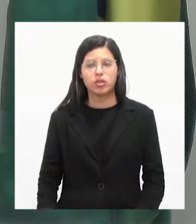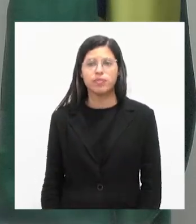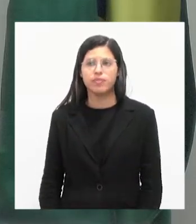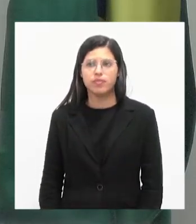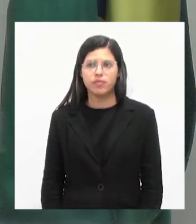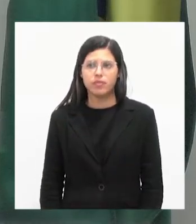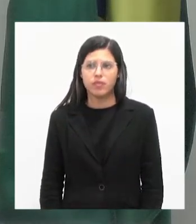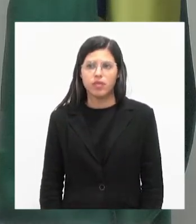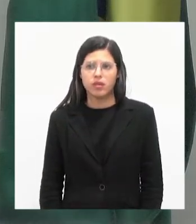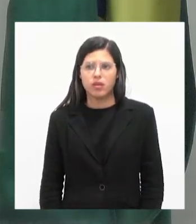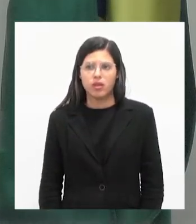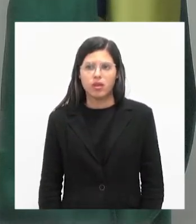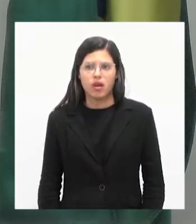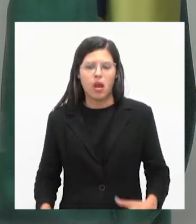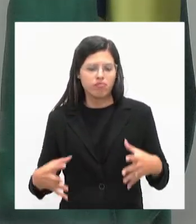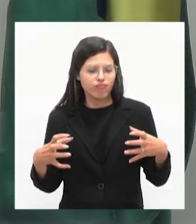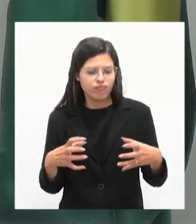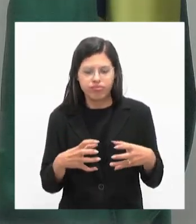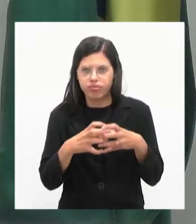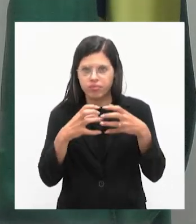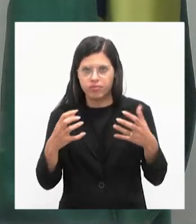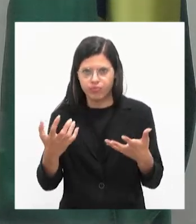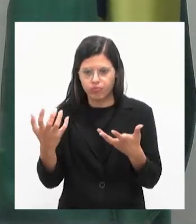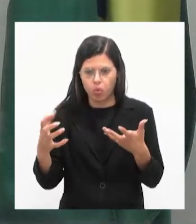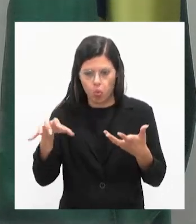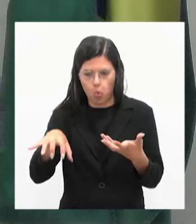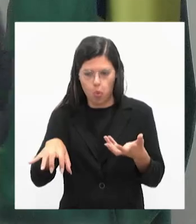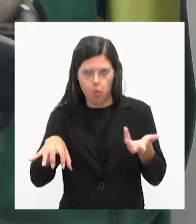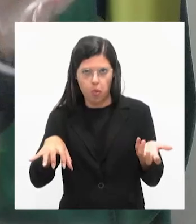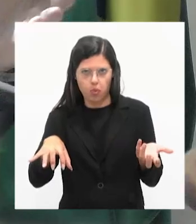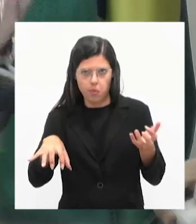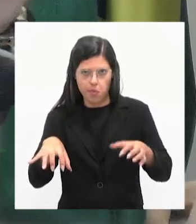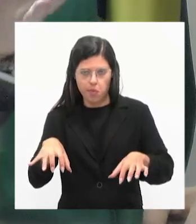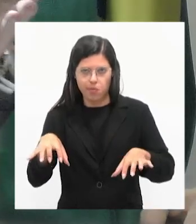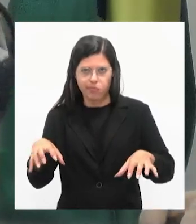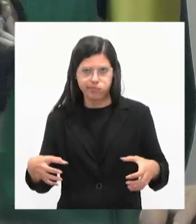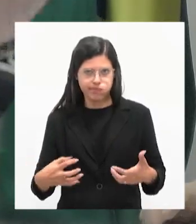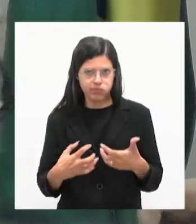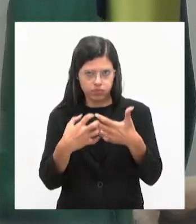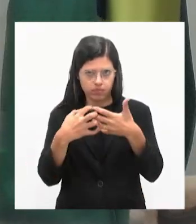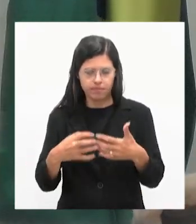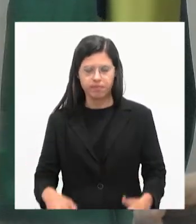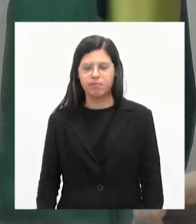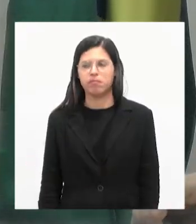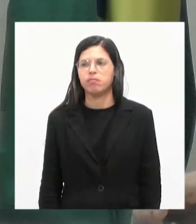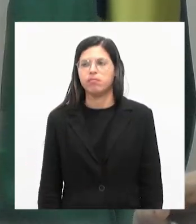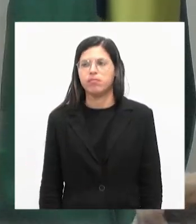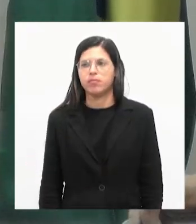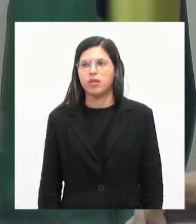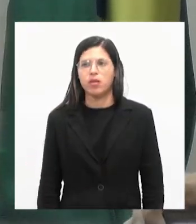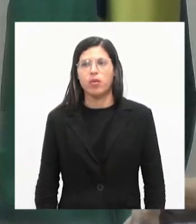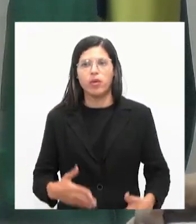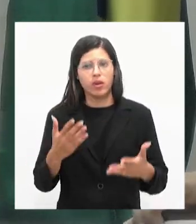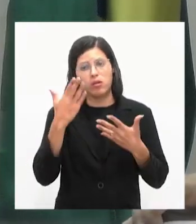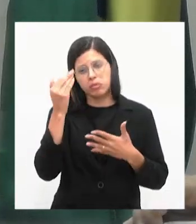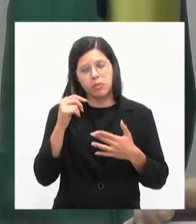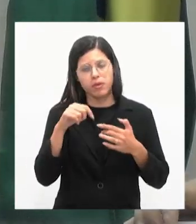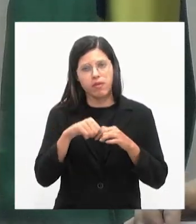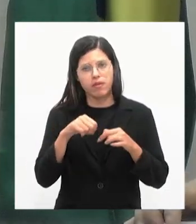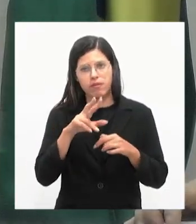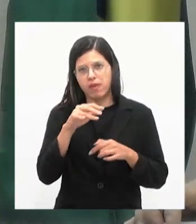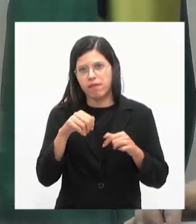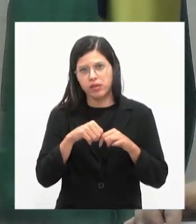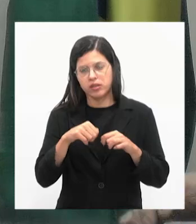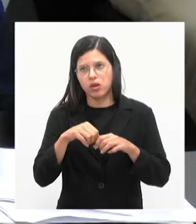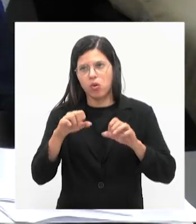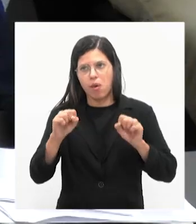Parque. A engrenagem não para. E aí, presidente, eu queria saber o que vai ser feito ali com aqueles carros e aquelas motos que estão ali no pátio do antigo pátio da Leopoldina da